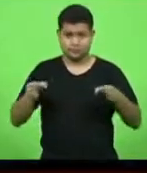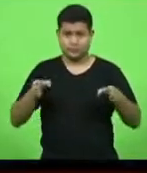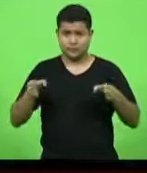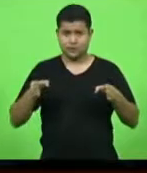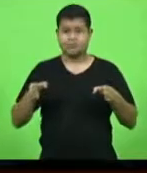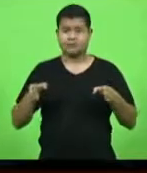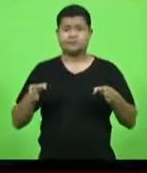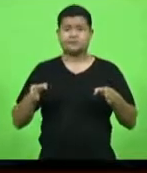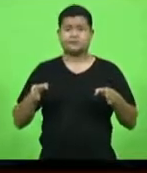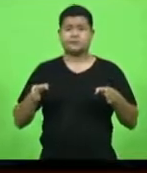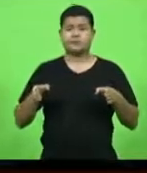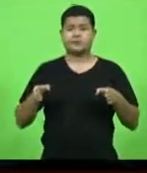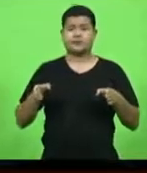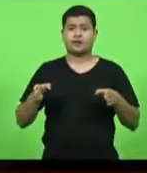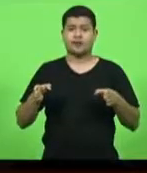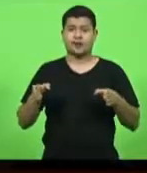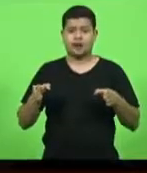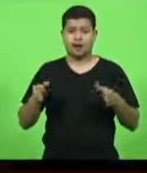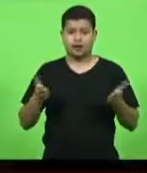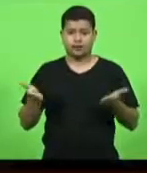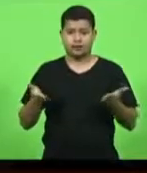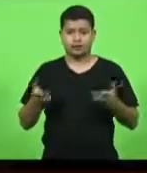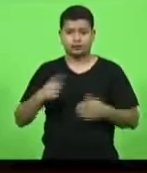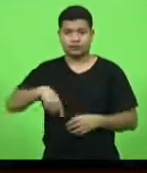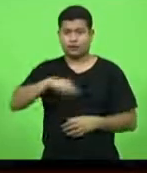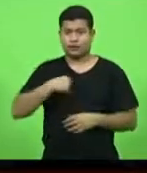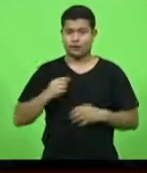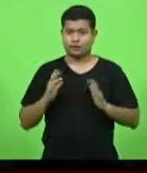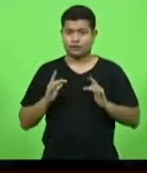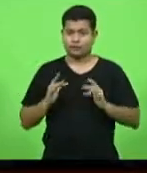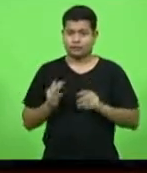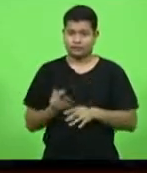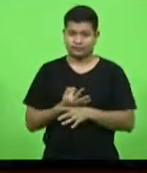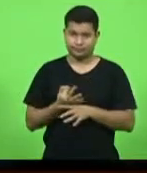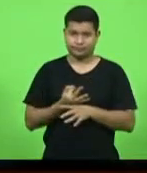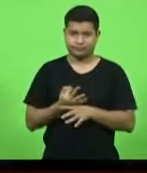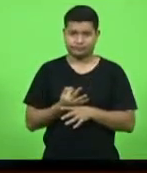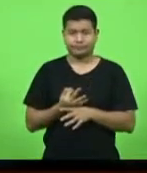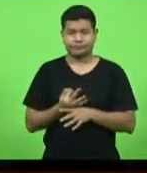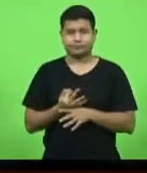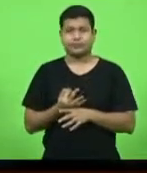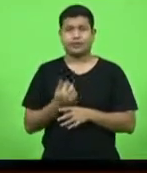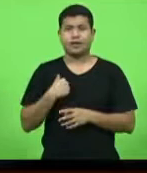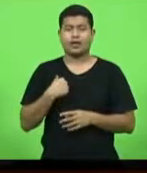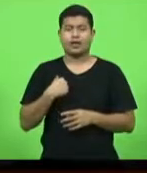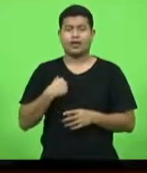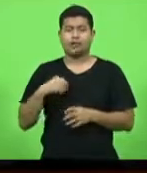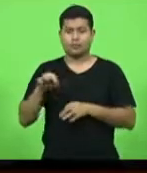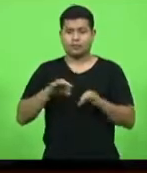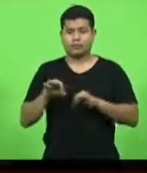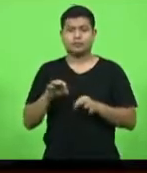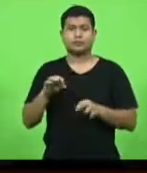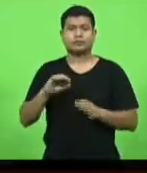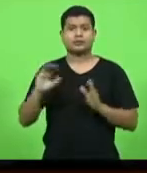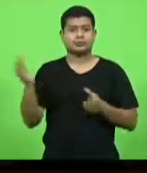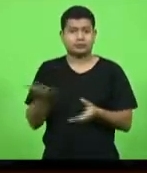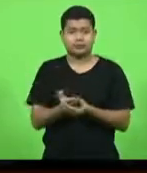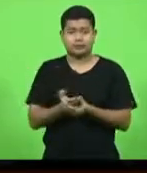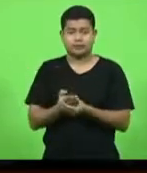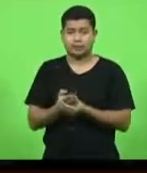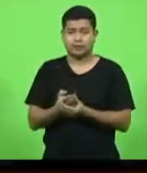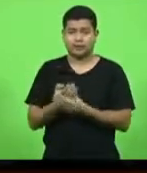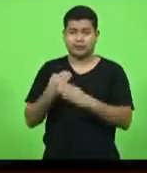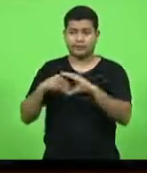de recesso parlamentar aqui esse deputado protocolou o Ministério Público